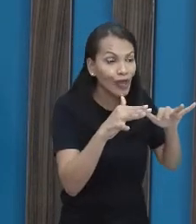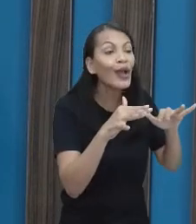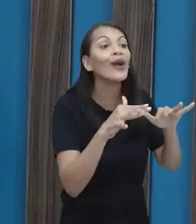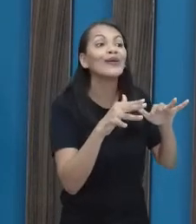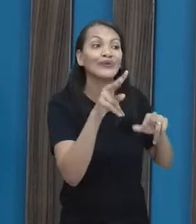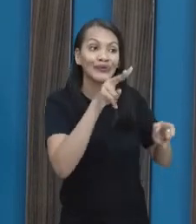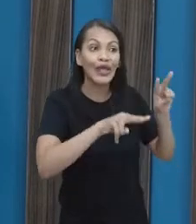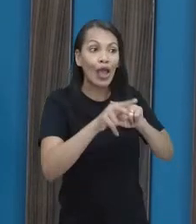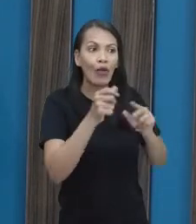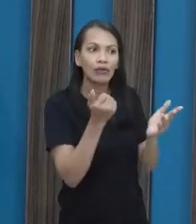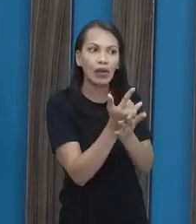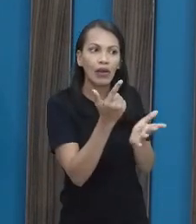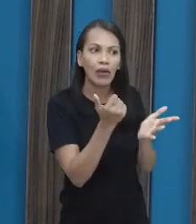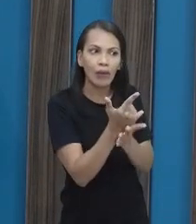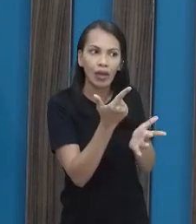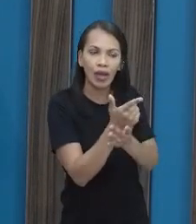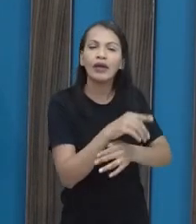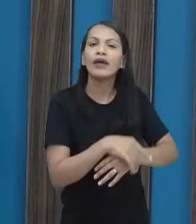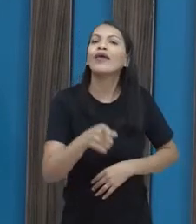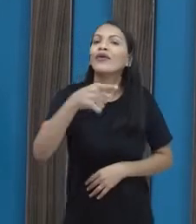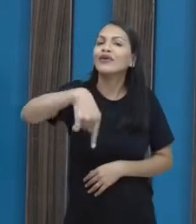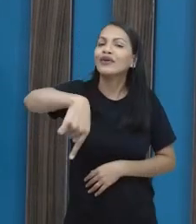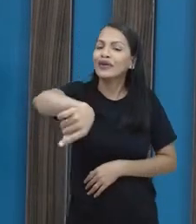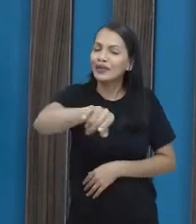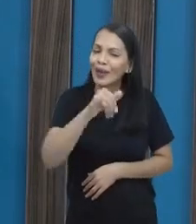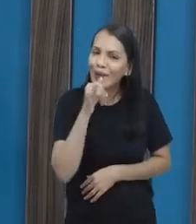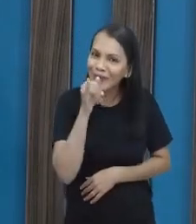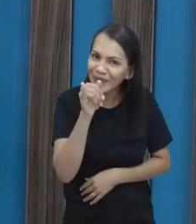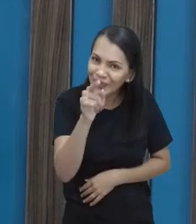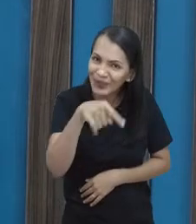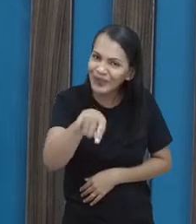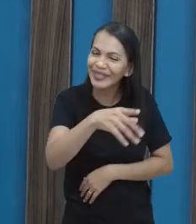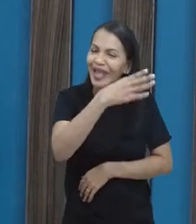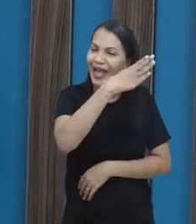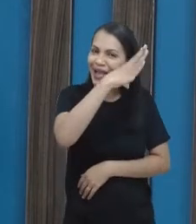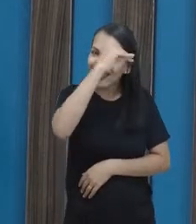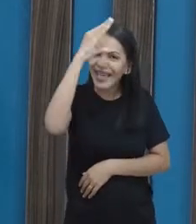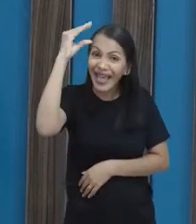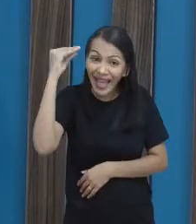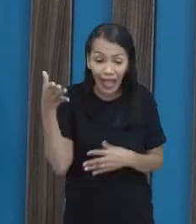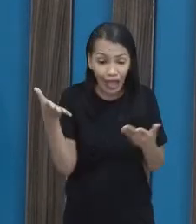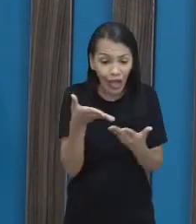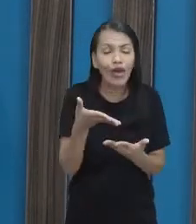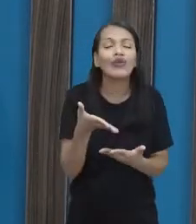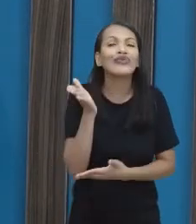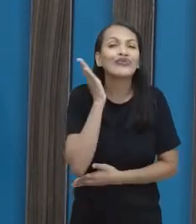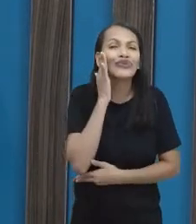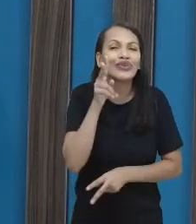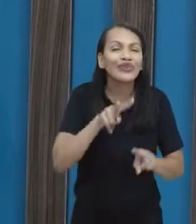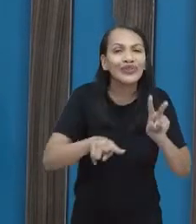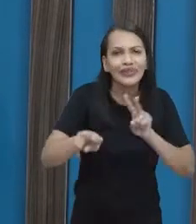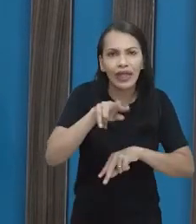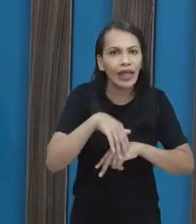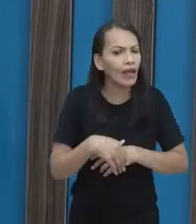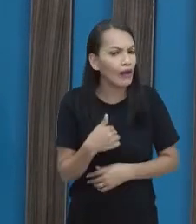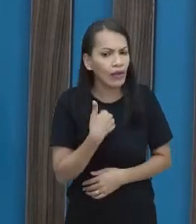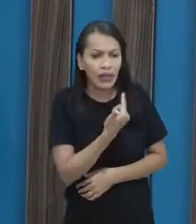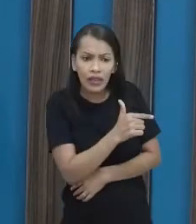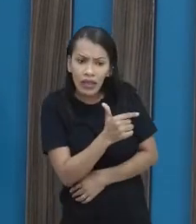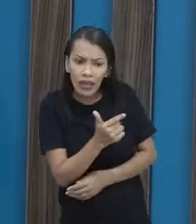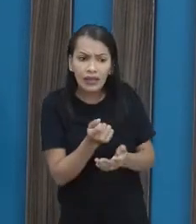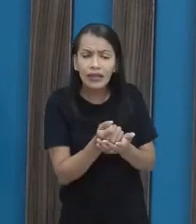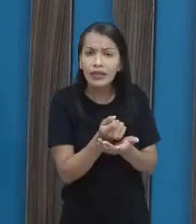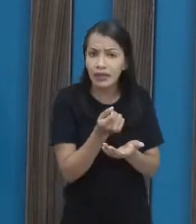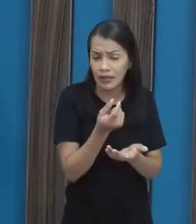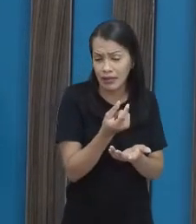Carol, vou dar um recadinho para os meninos, as meninas, né, esses adolescentes que estão nos ouvindo. Porque às vezes diz assim, eu nem tenho dinheiro, tem,